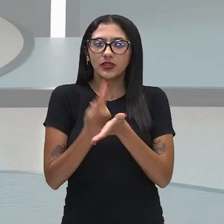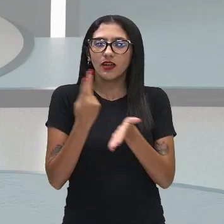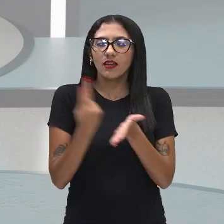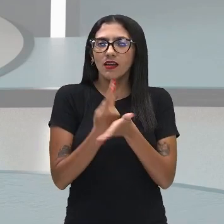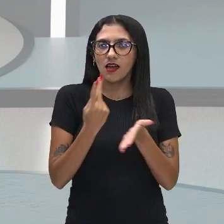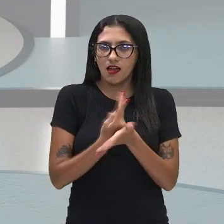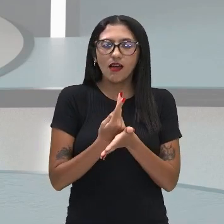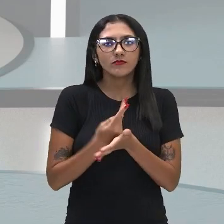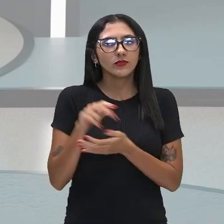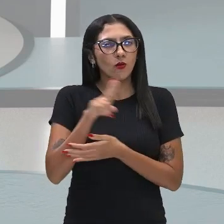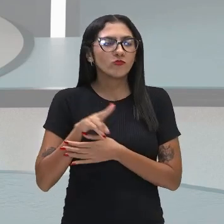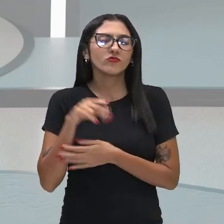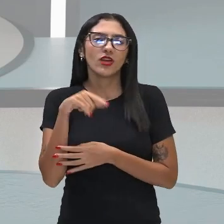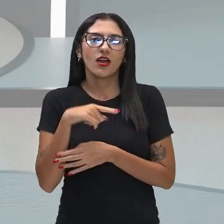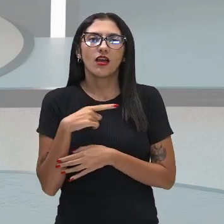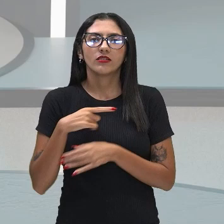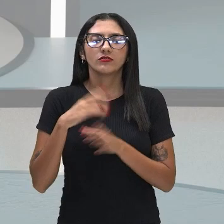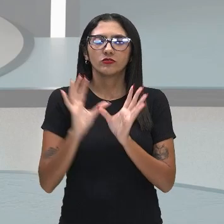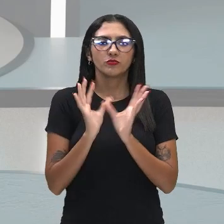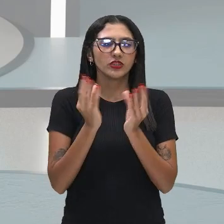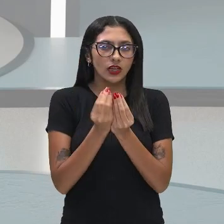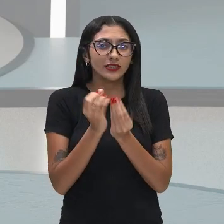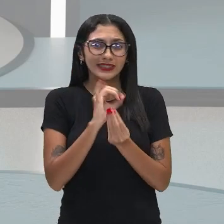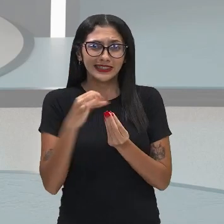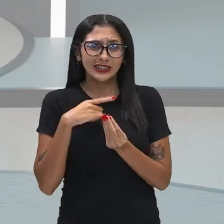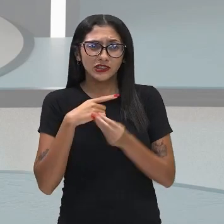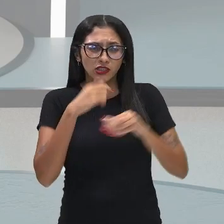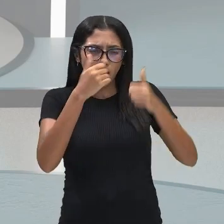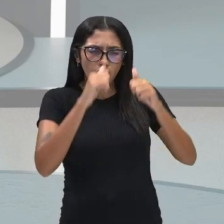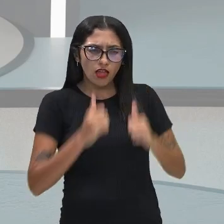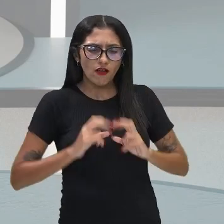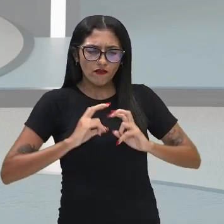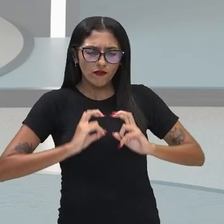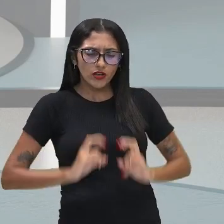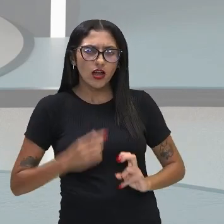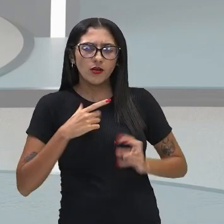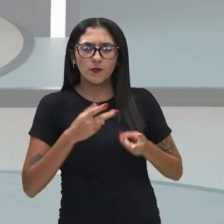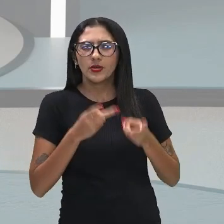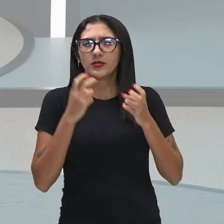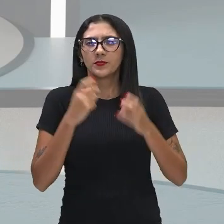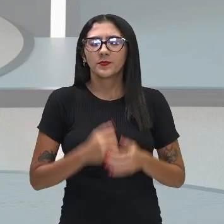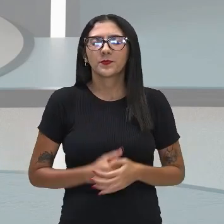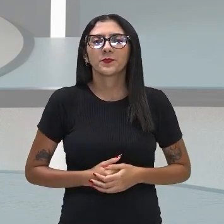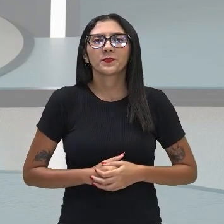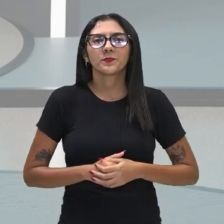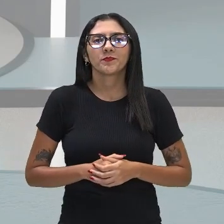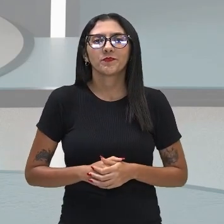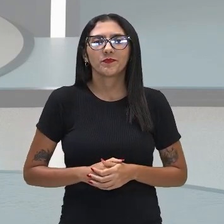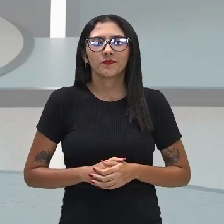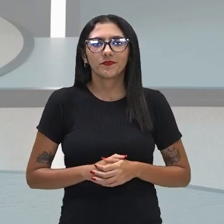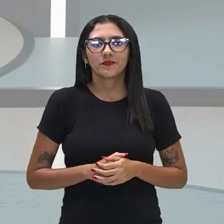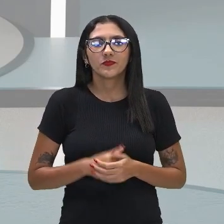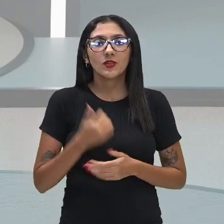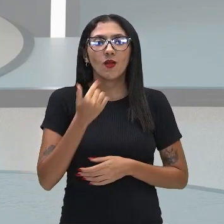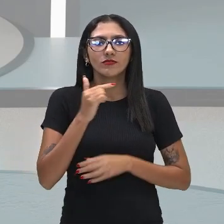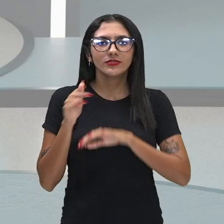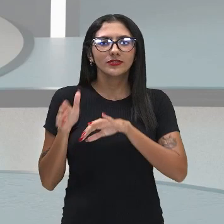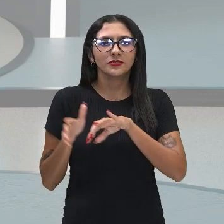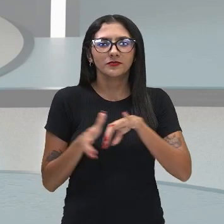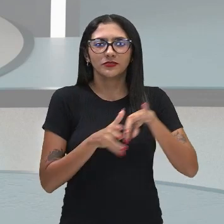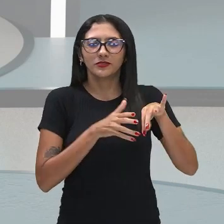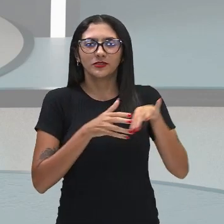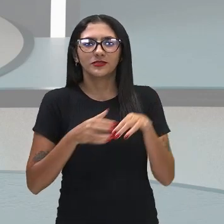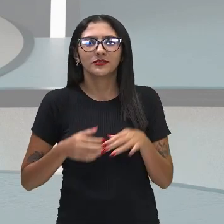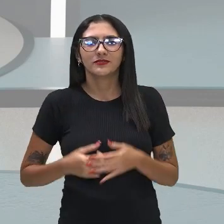a dopagem lá, o antidoping, vai pegar, tá bom? O próximo que nós vamos falar aí é o doping sanguíneo.